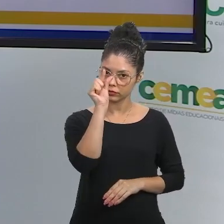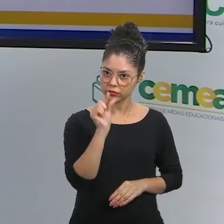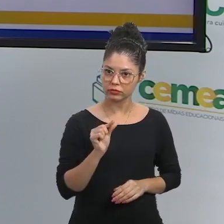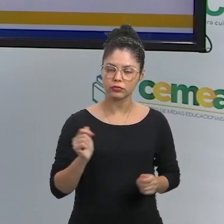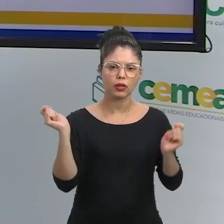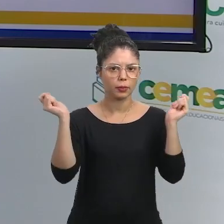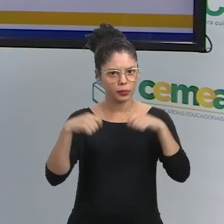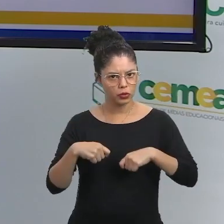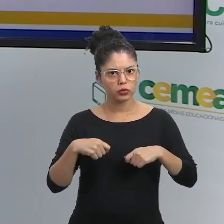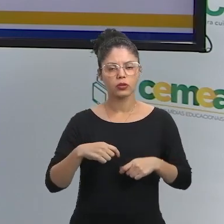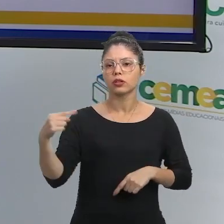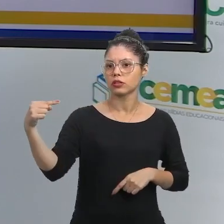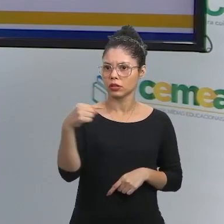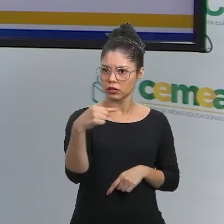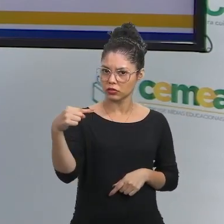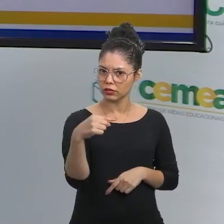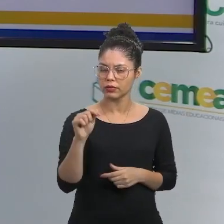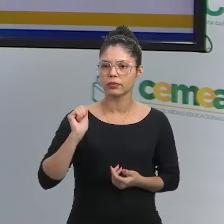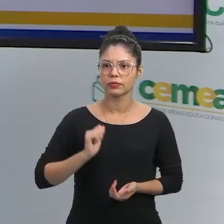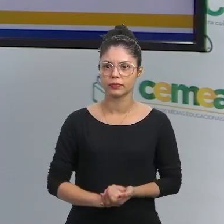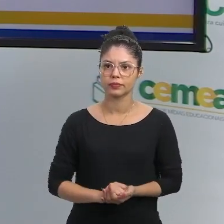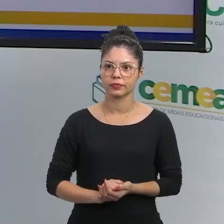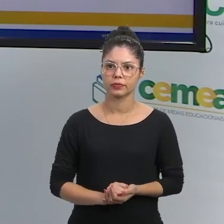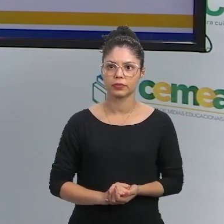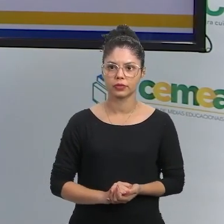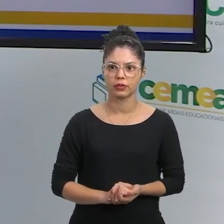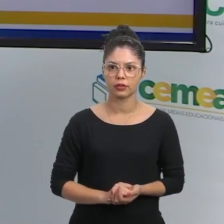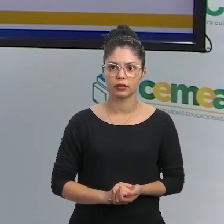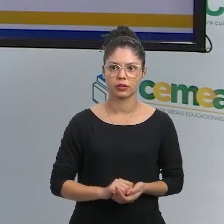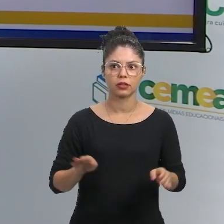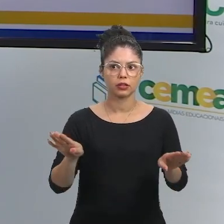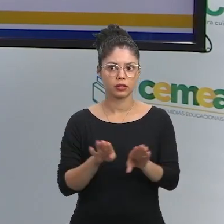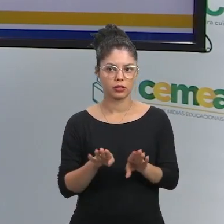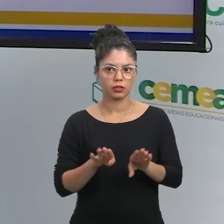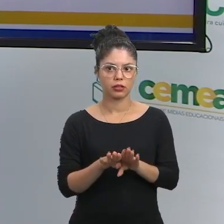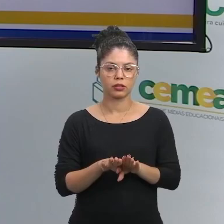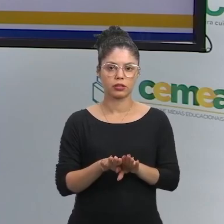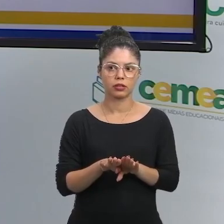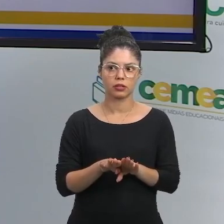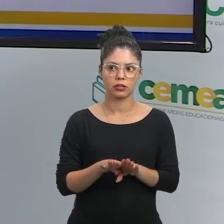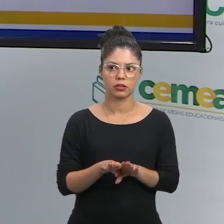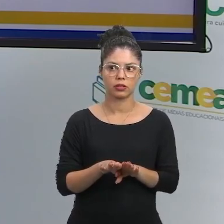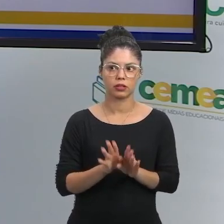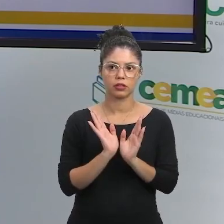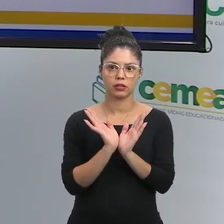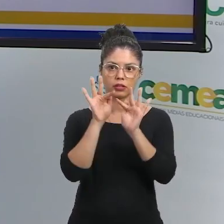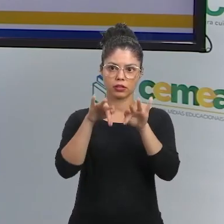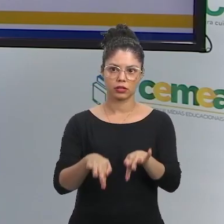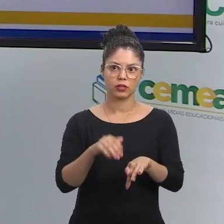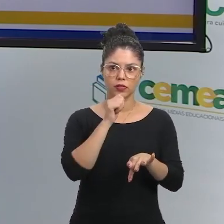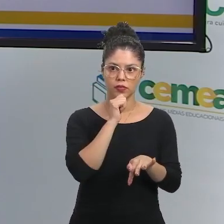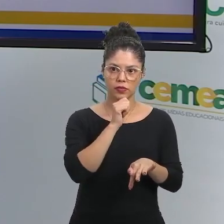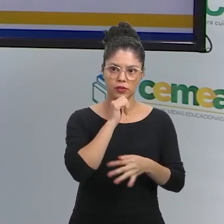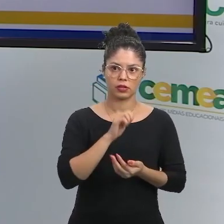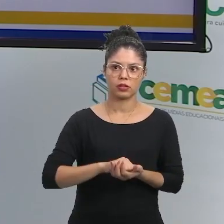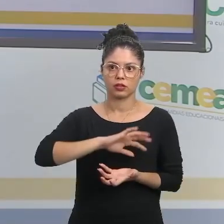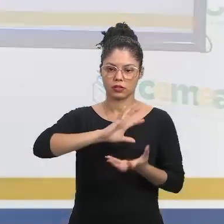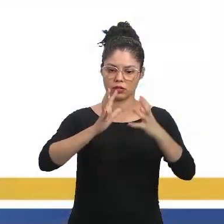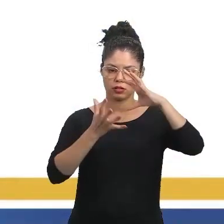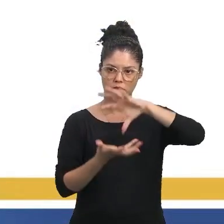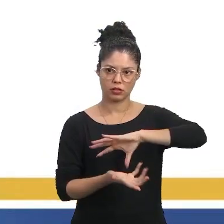elas possuíam cargas negativas, tá? E ele concluiu que o átomo é uma esfera de